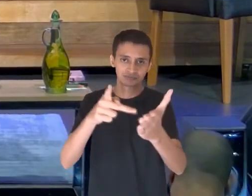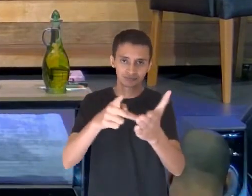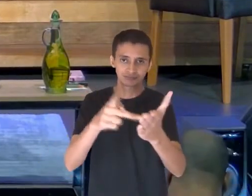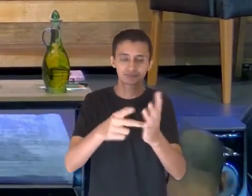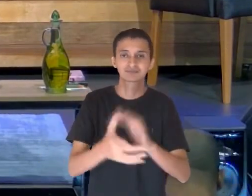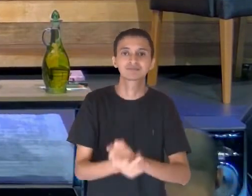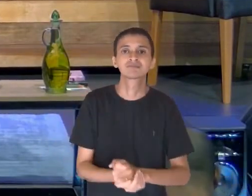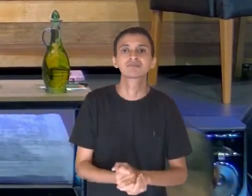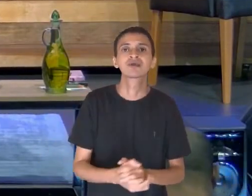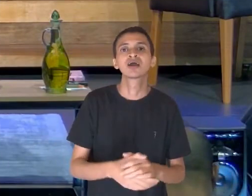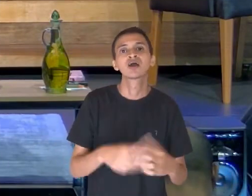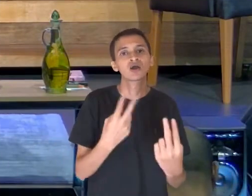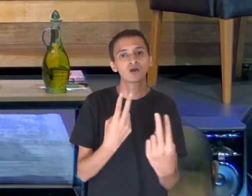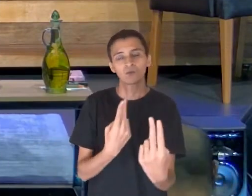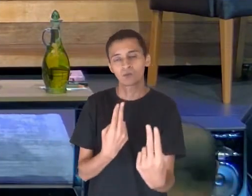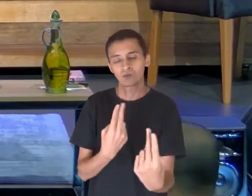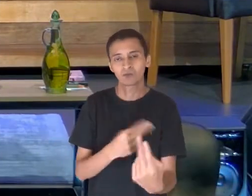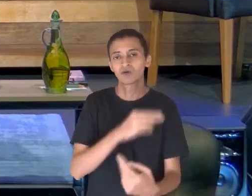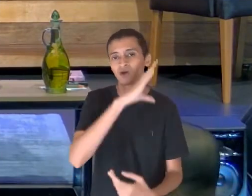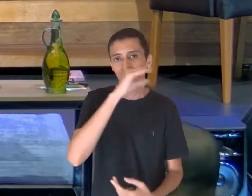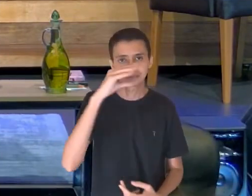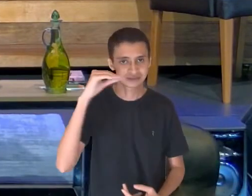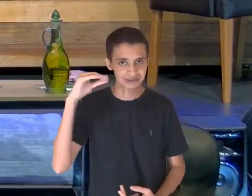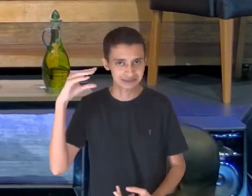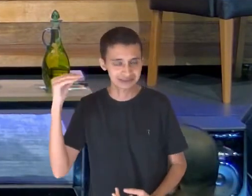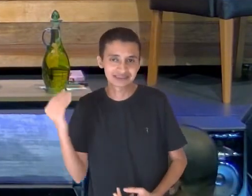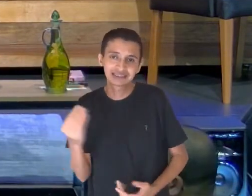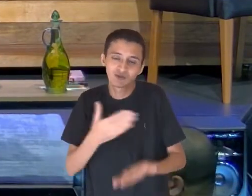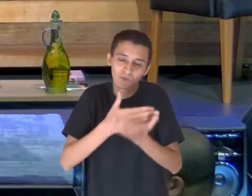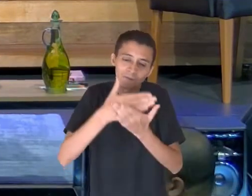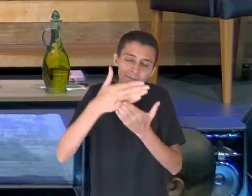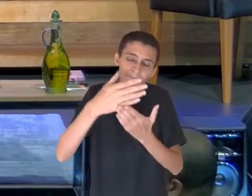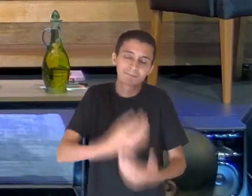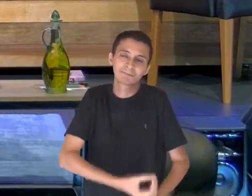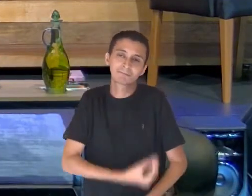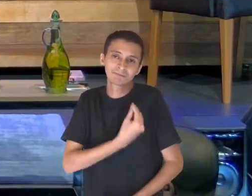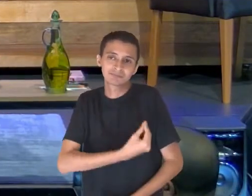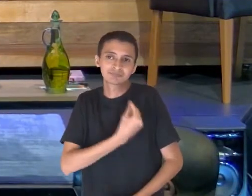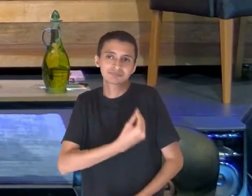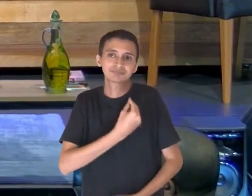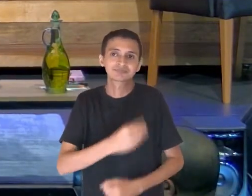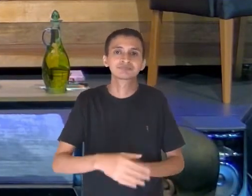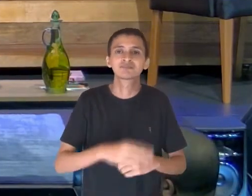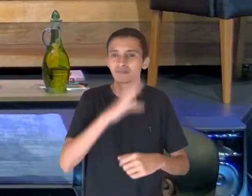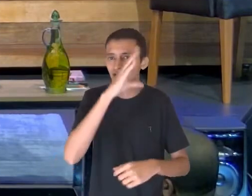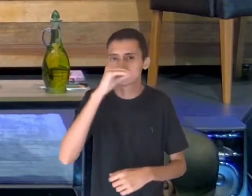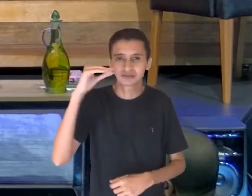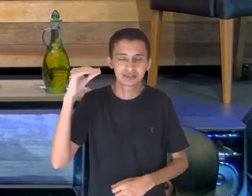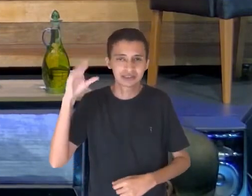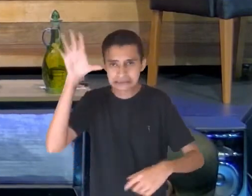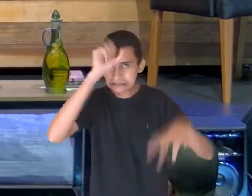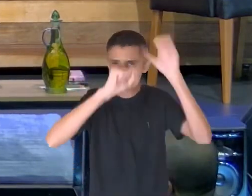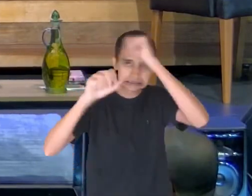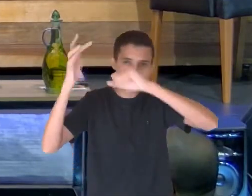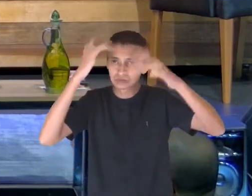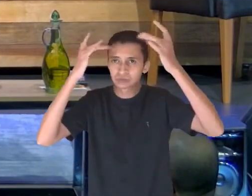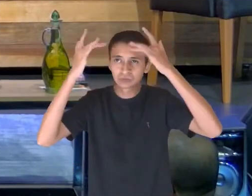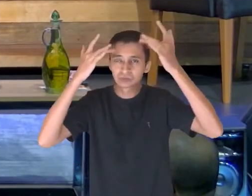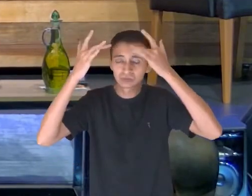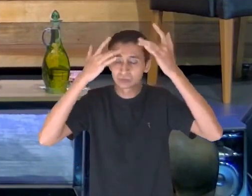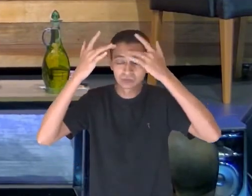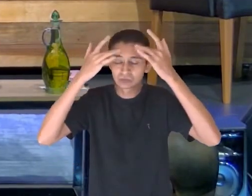Assim como a adolescência é o suco de uma vida. Já viu como é que um adolescente aprende tanta coisa ao mesmo tempo e agora ele tem história